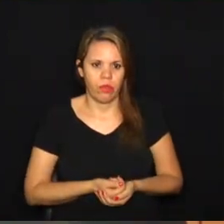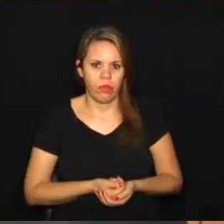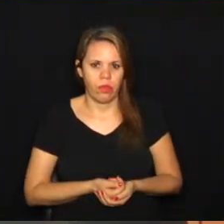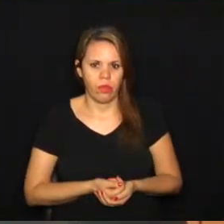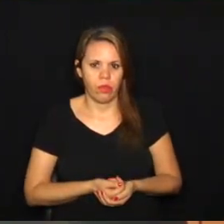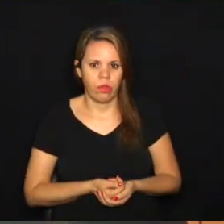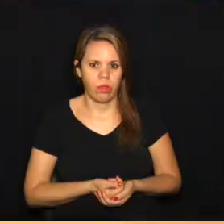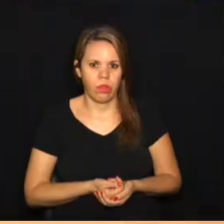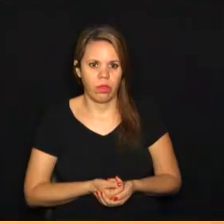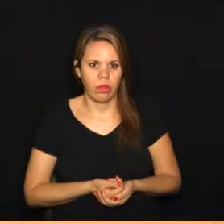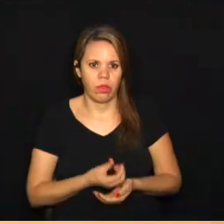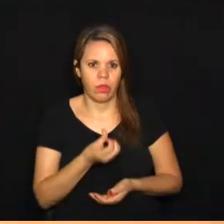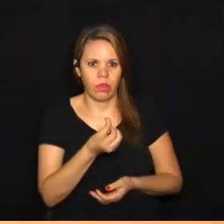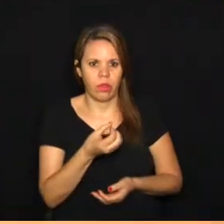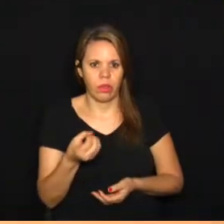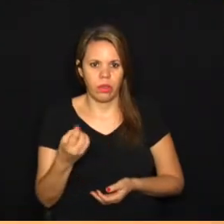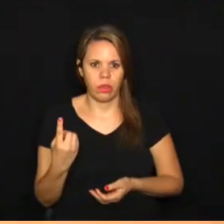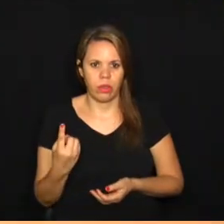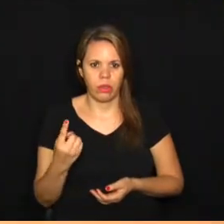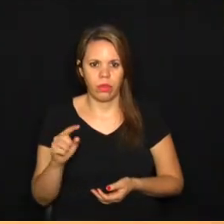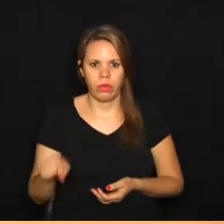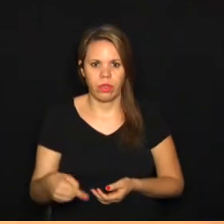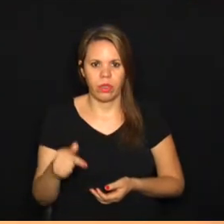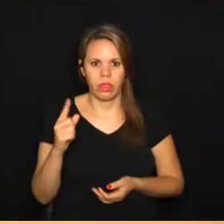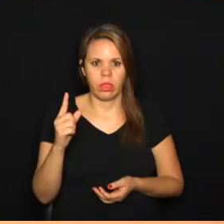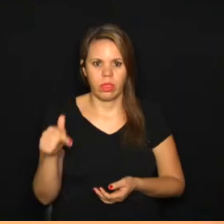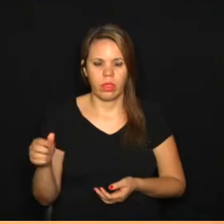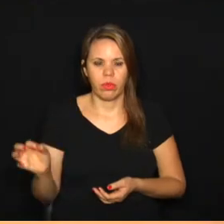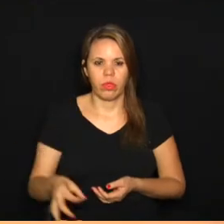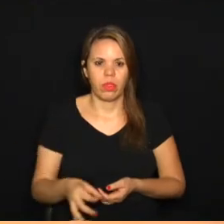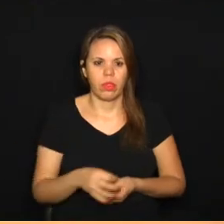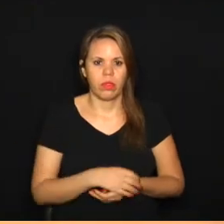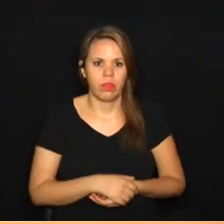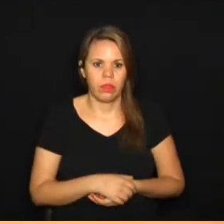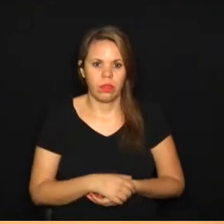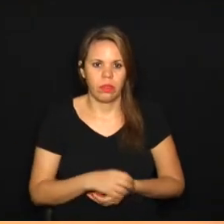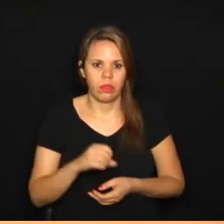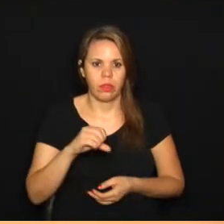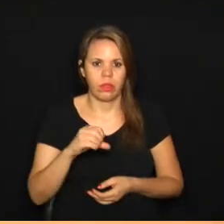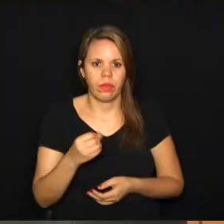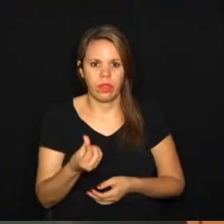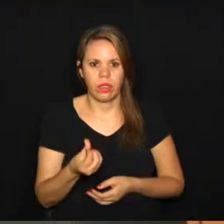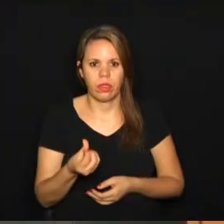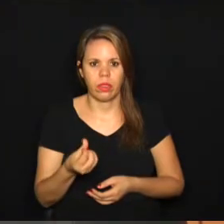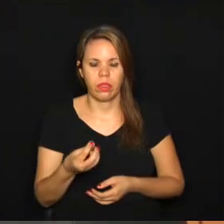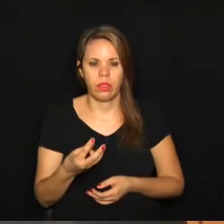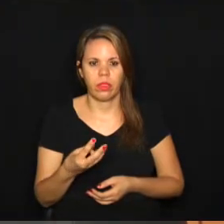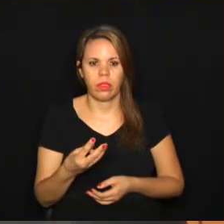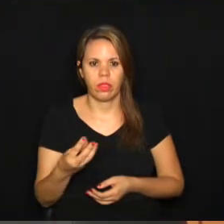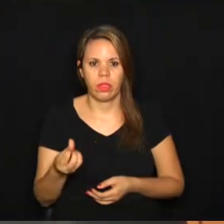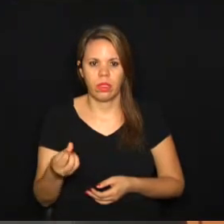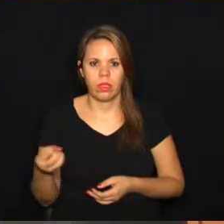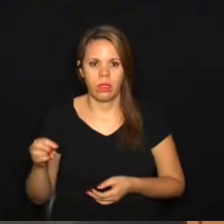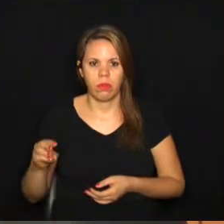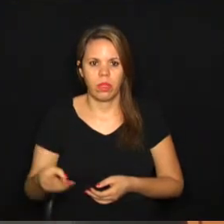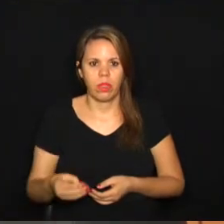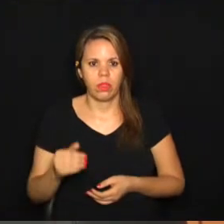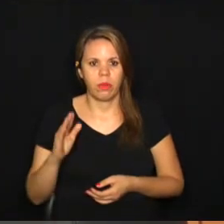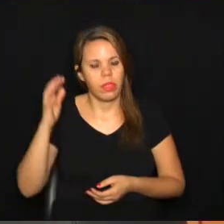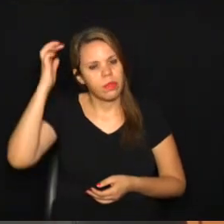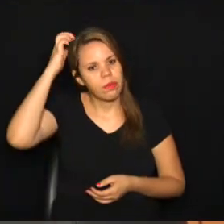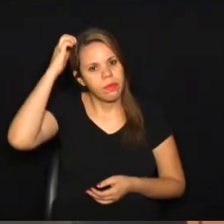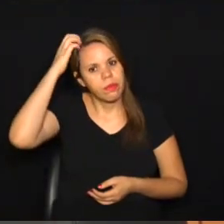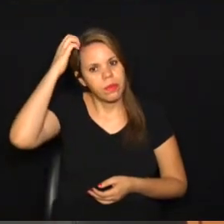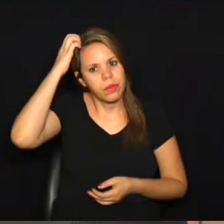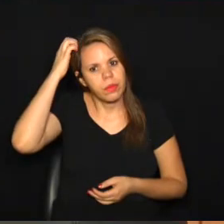O limite seria 601, 17%, e gastamos 967. Gastamos 360 milhões a mais. Tá? Então, o